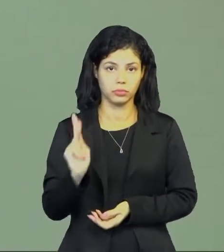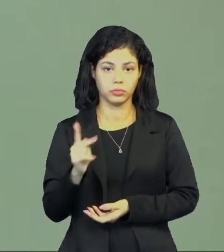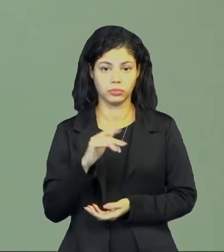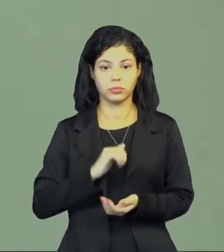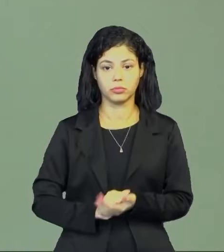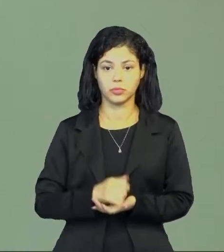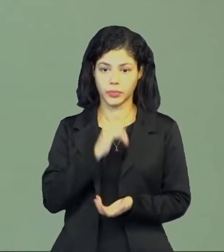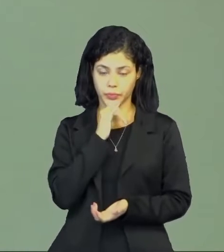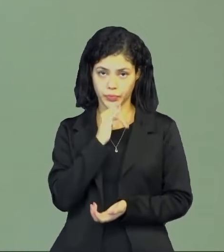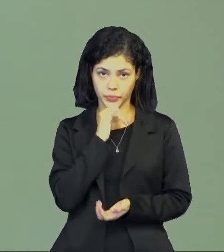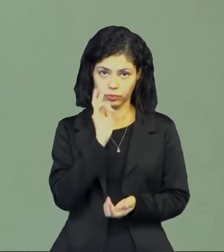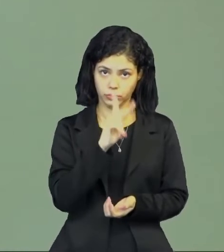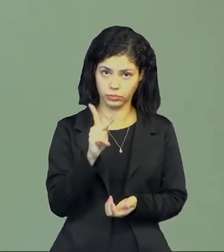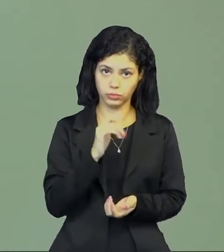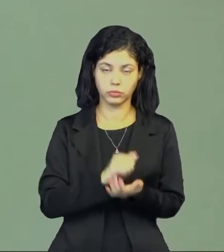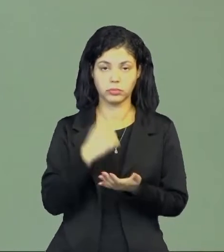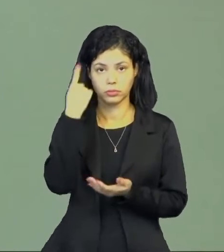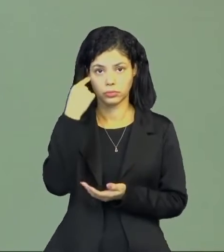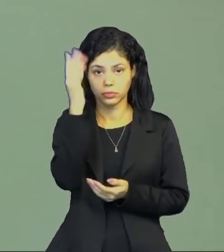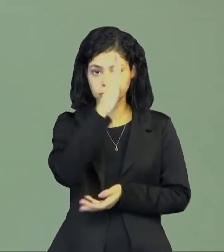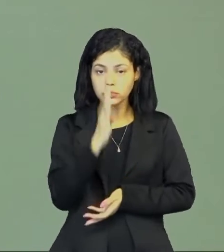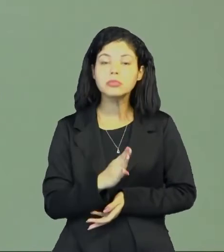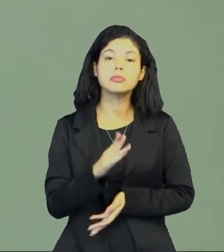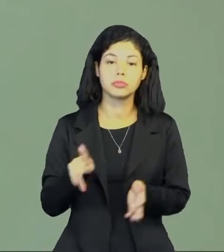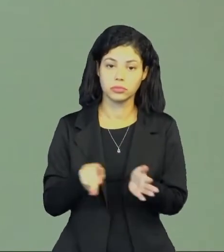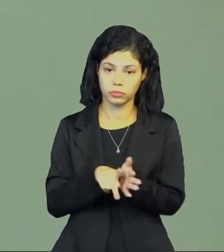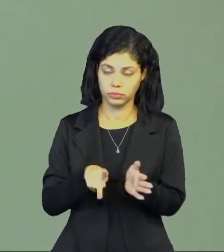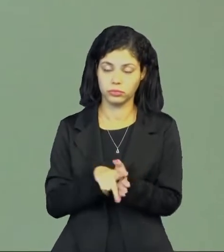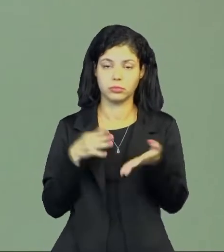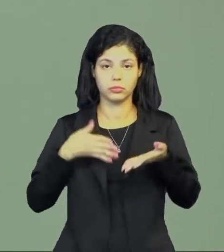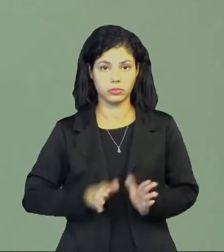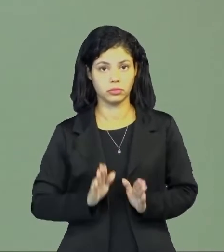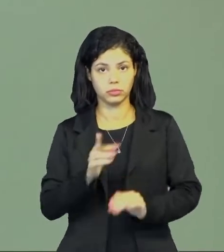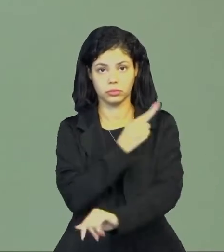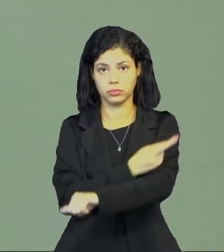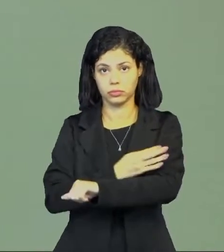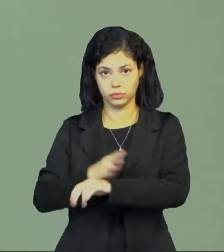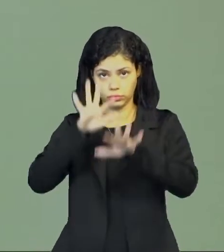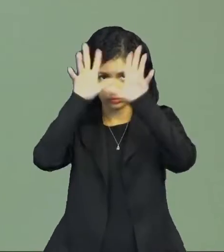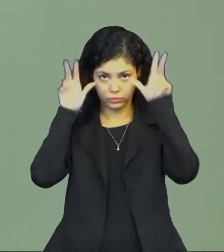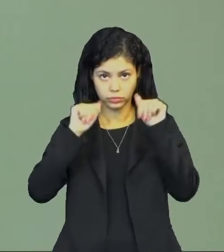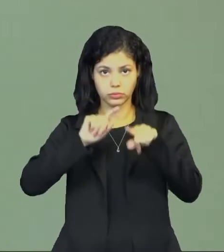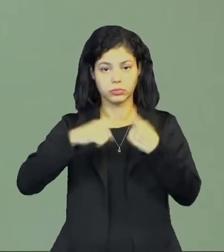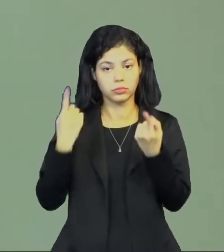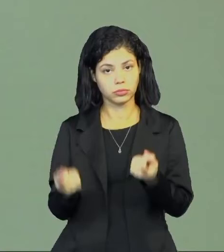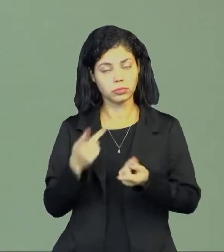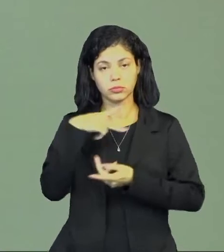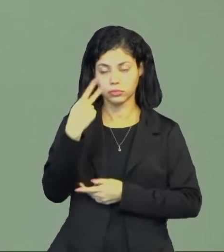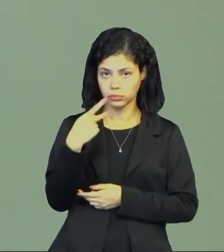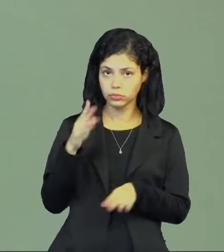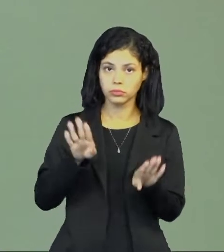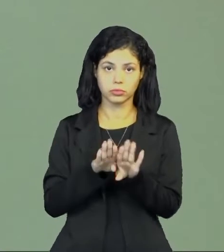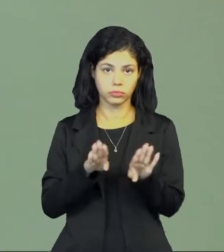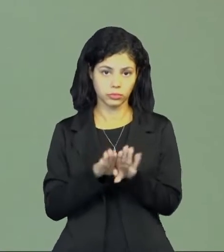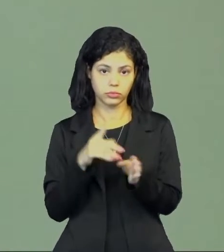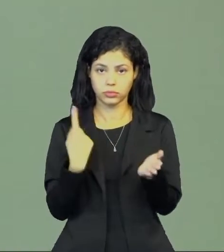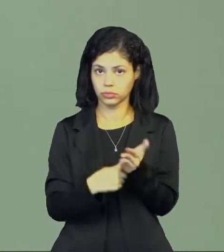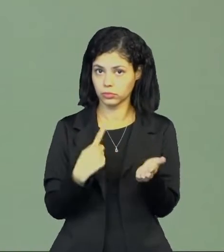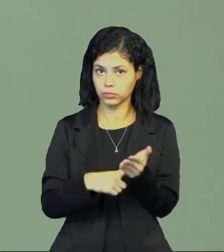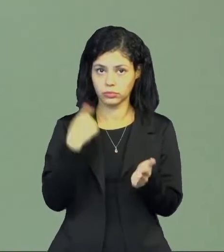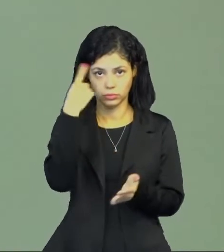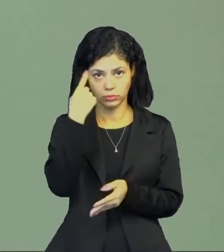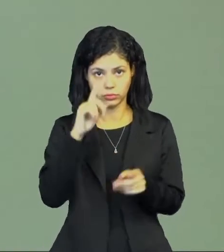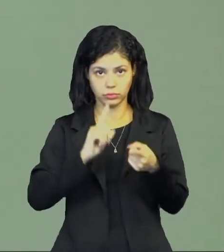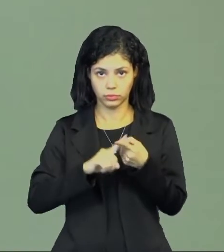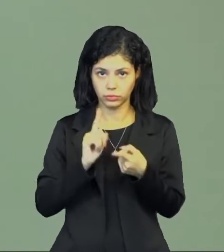língua espanhola, né, sou brasileiro nato, né, nasci em Rio Branco, Acre, porém, sou um falante também considerado de língua